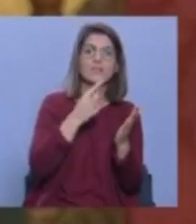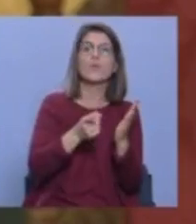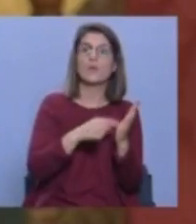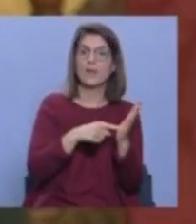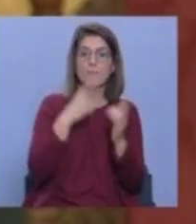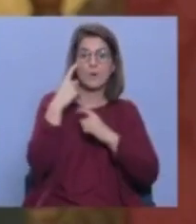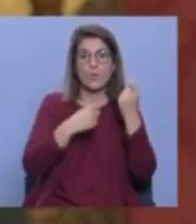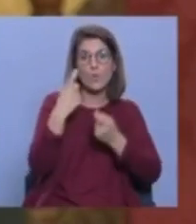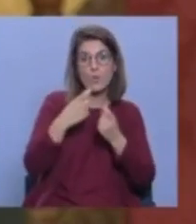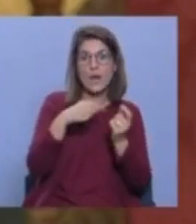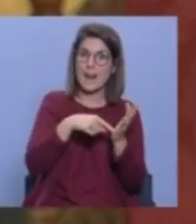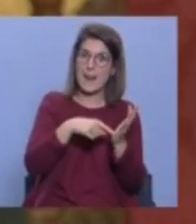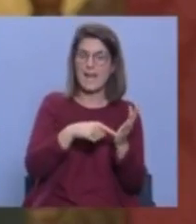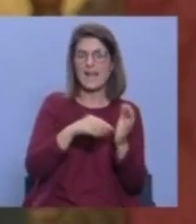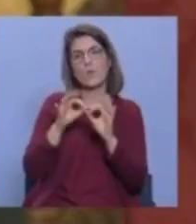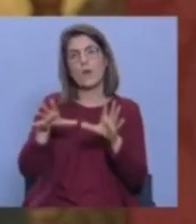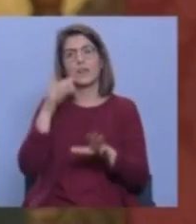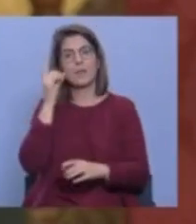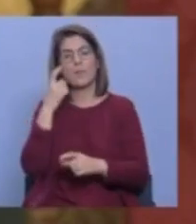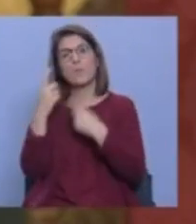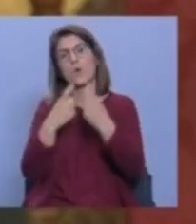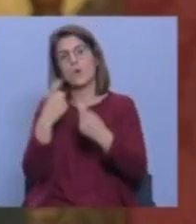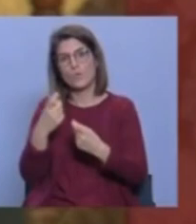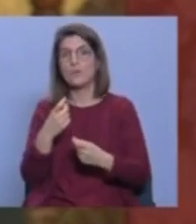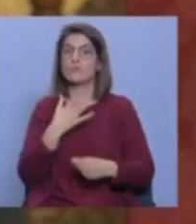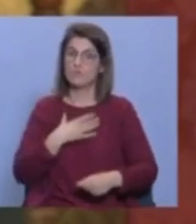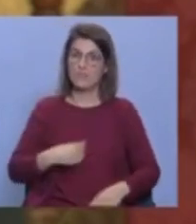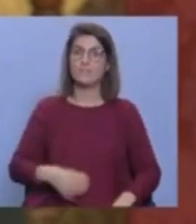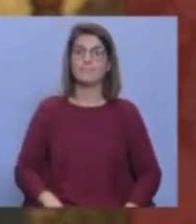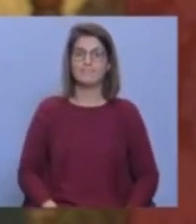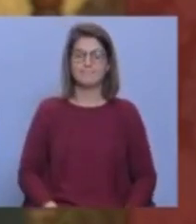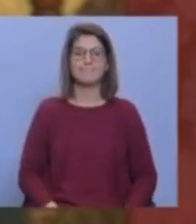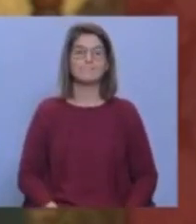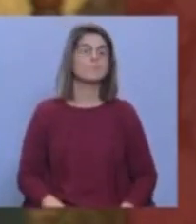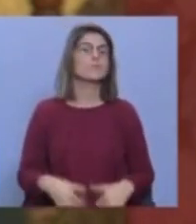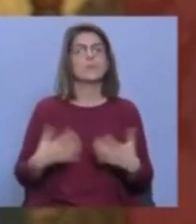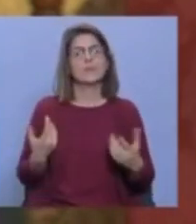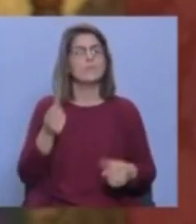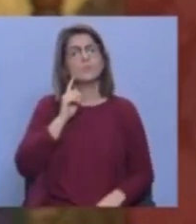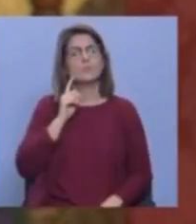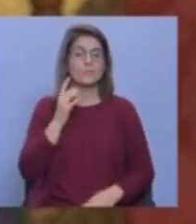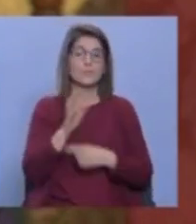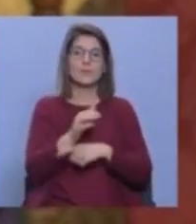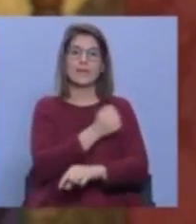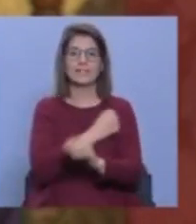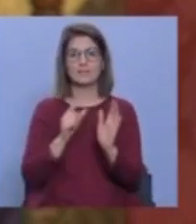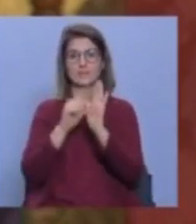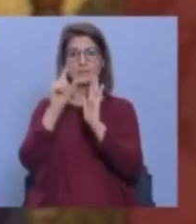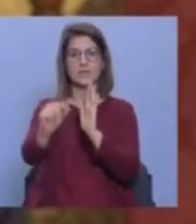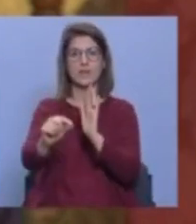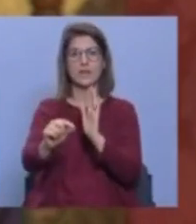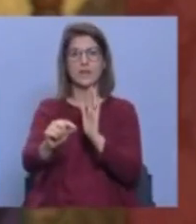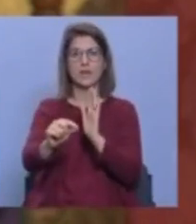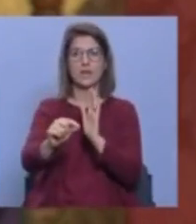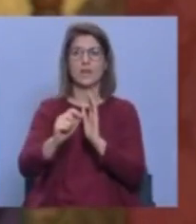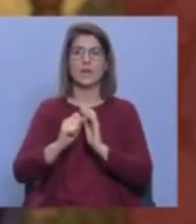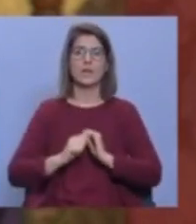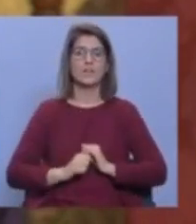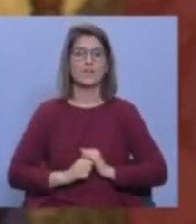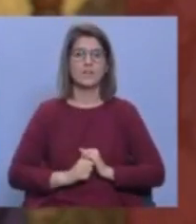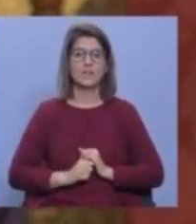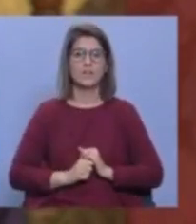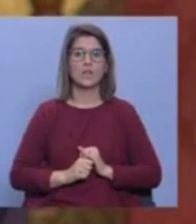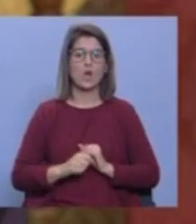de mensagens. E até seria importante, ao sairmos de casa, esqueci-me do pequeno